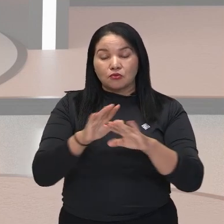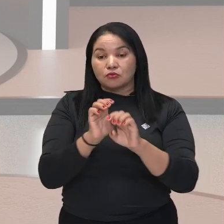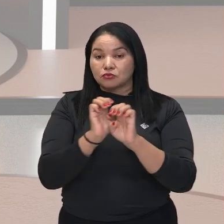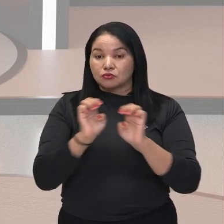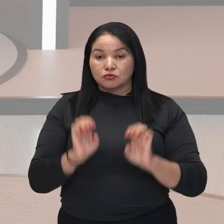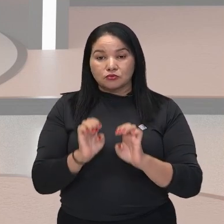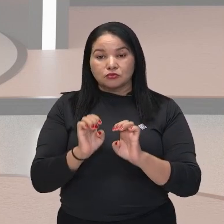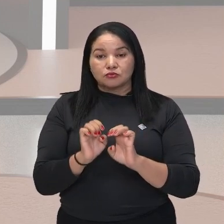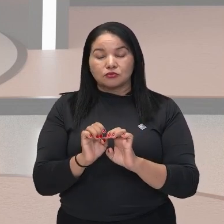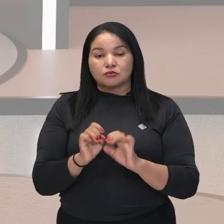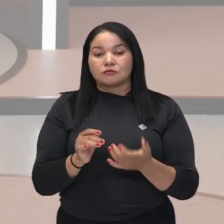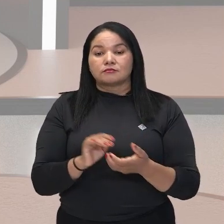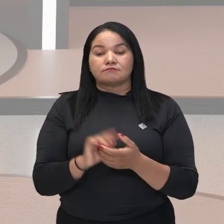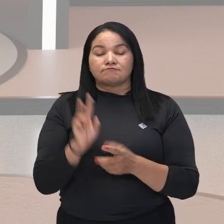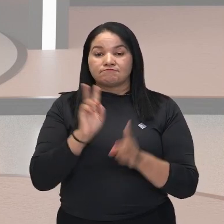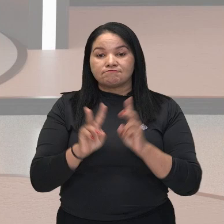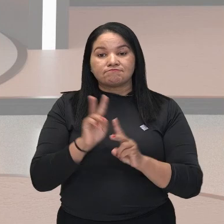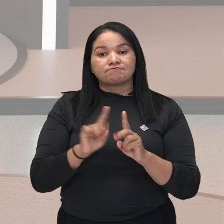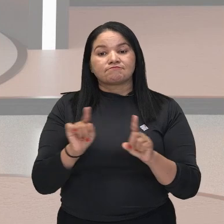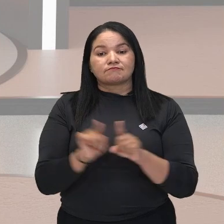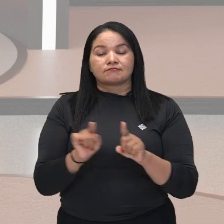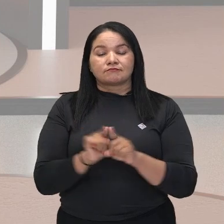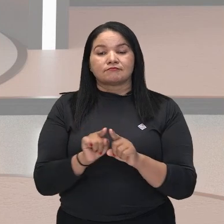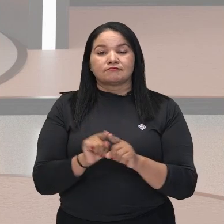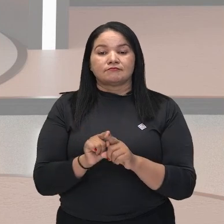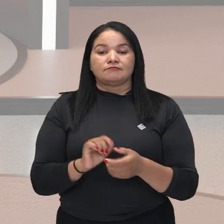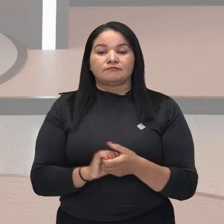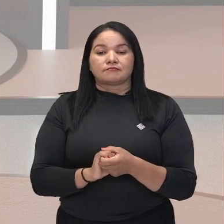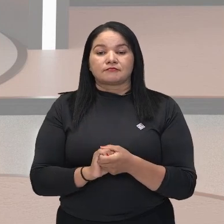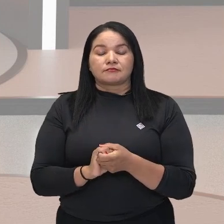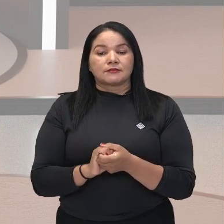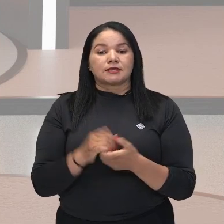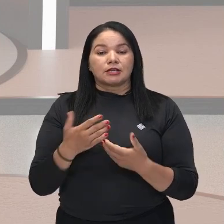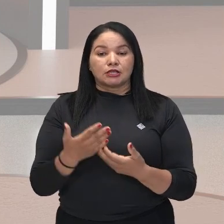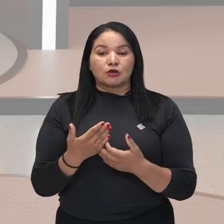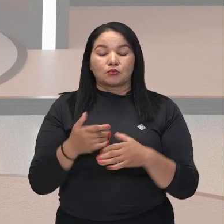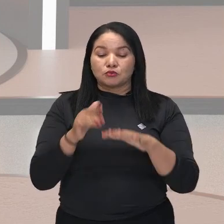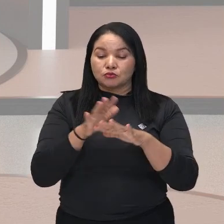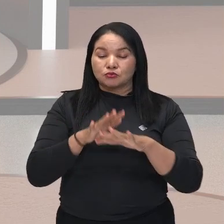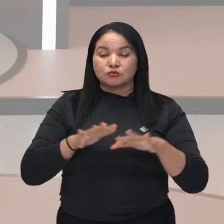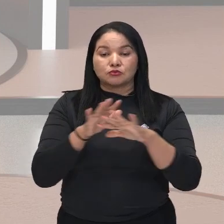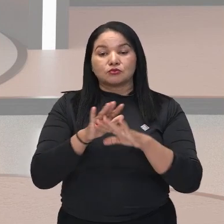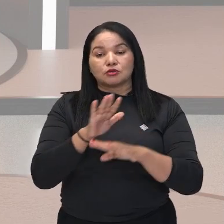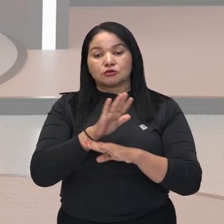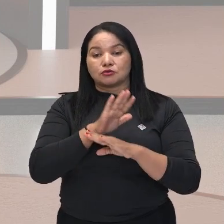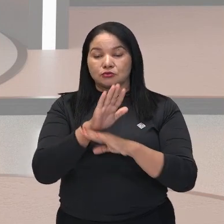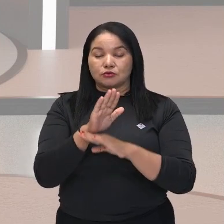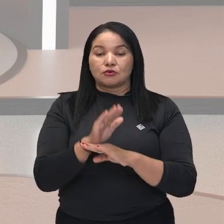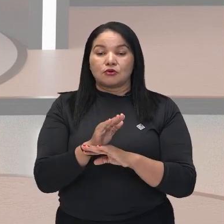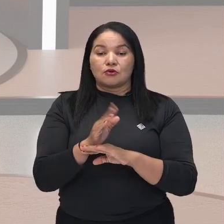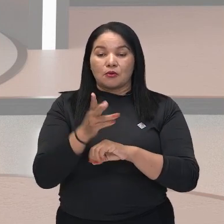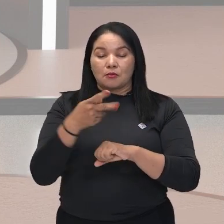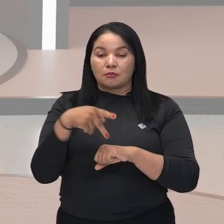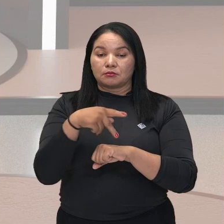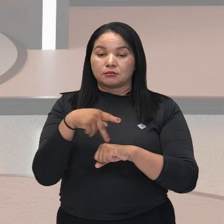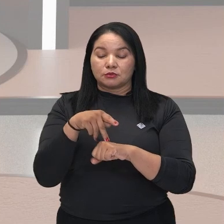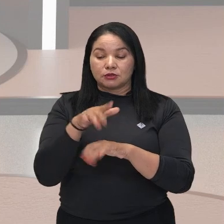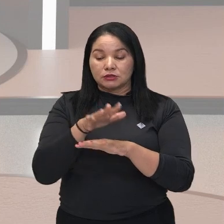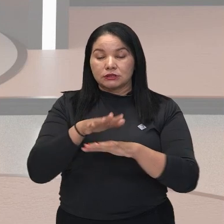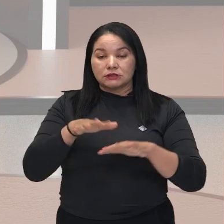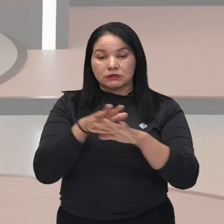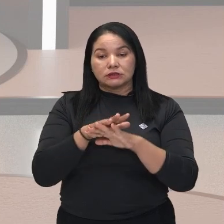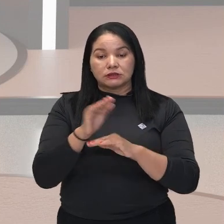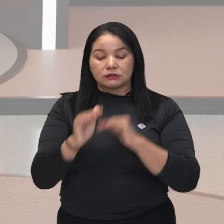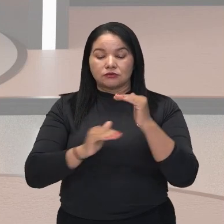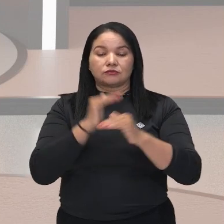nem imaginar. Tá? Então, realmente acabou ajudando muito no desenvolvimento dessas áreas.